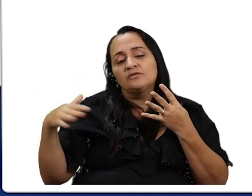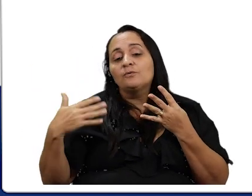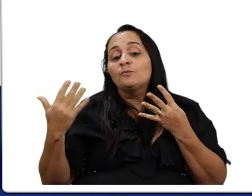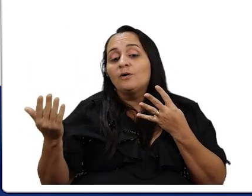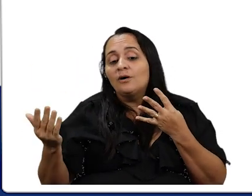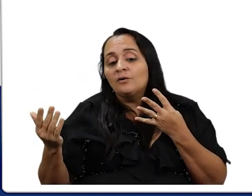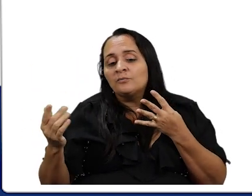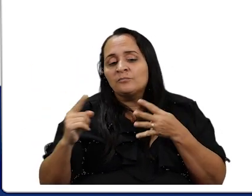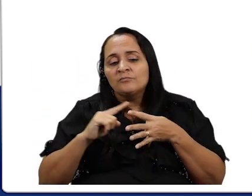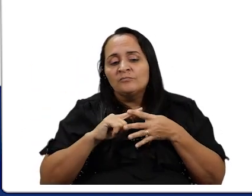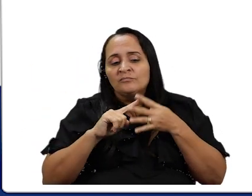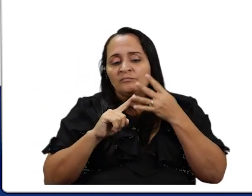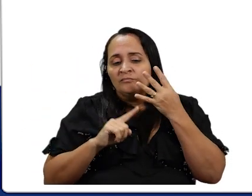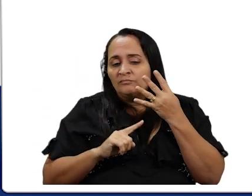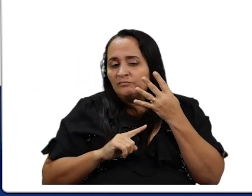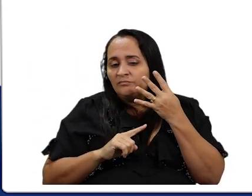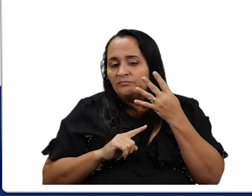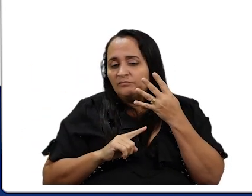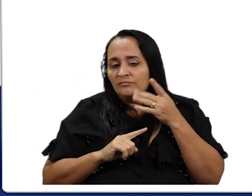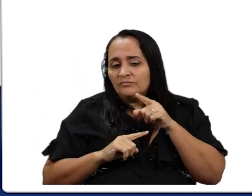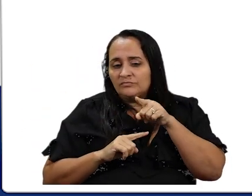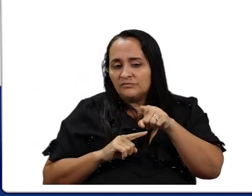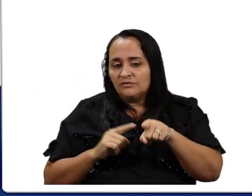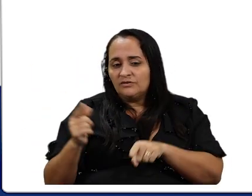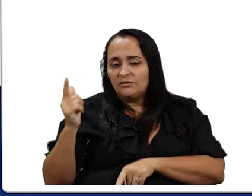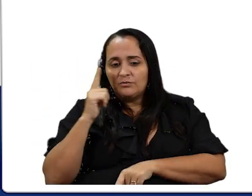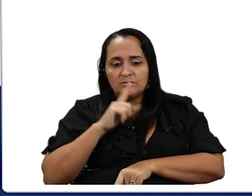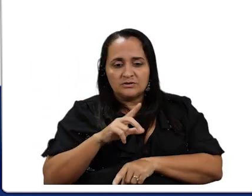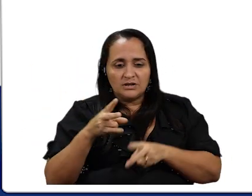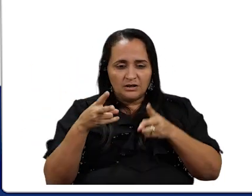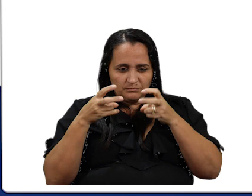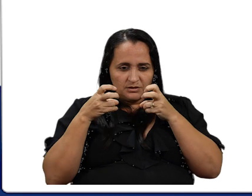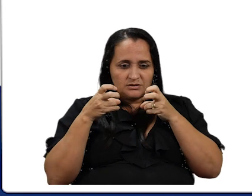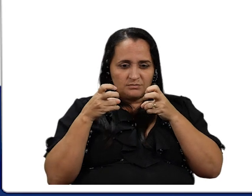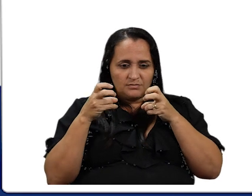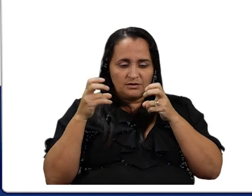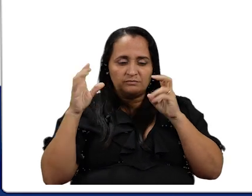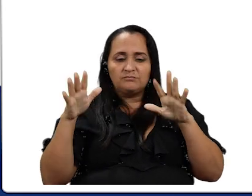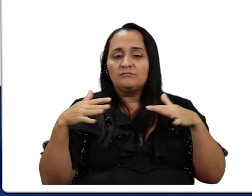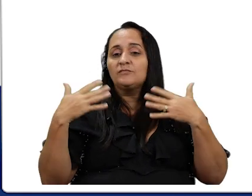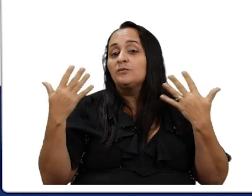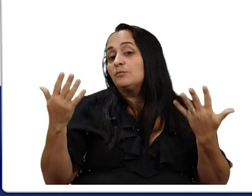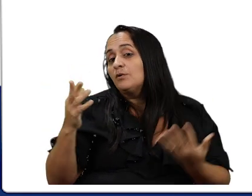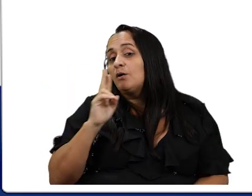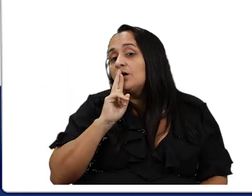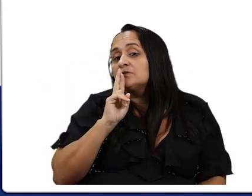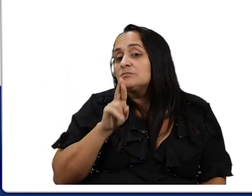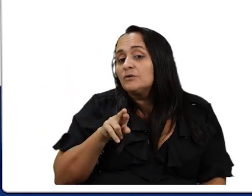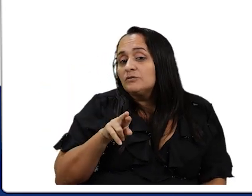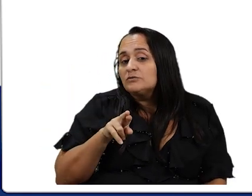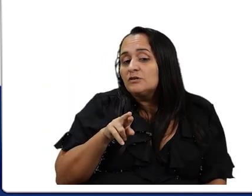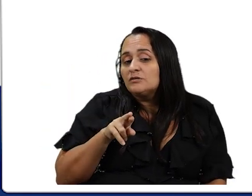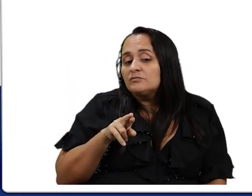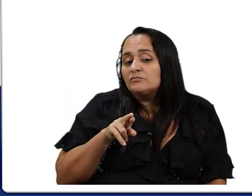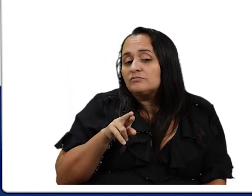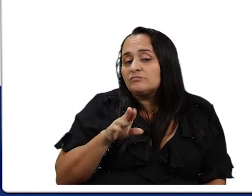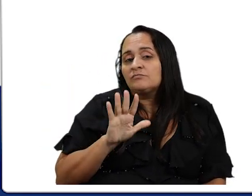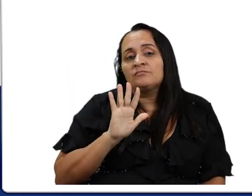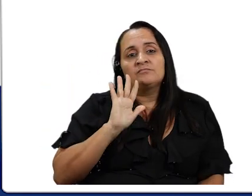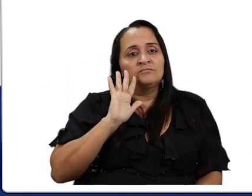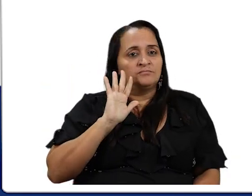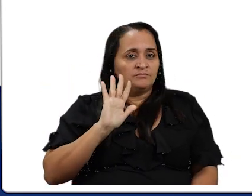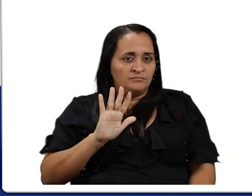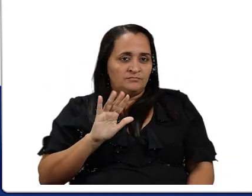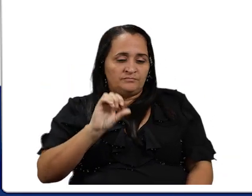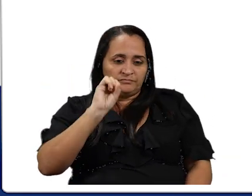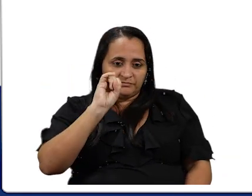Muito intrigante, né? Será que você já consegue perceber qual é a resposta? Bem, se tem alguma palavra aqui